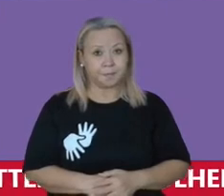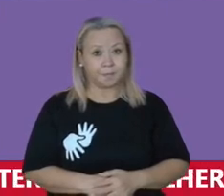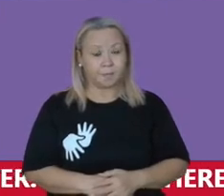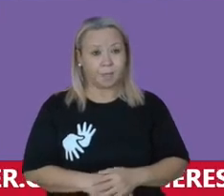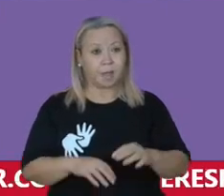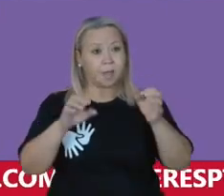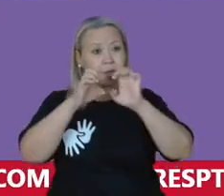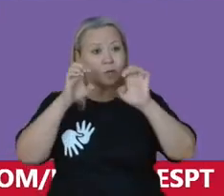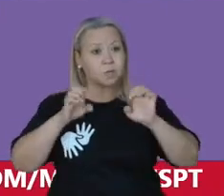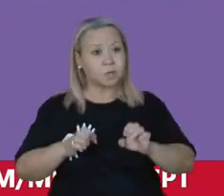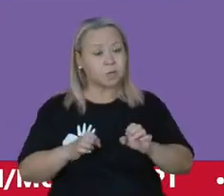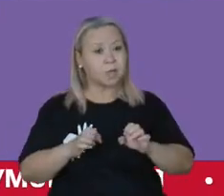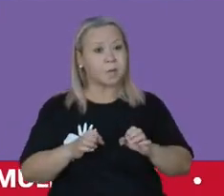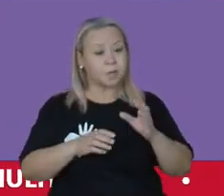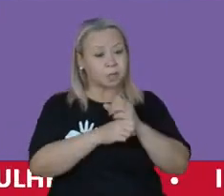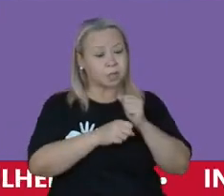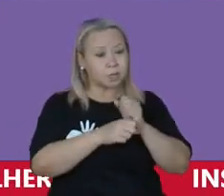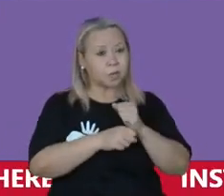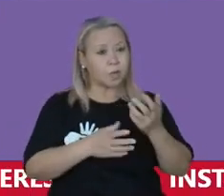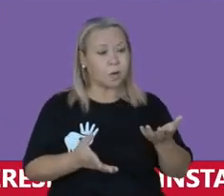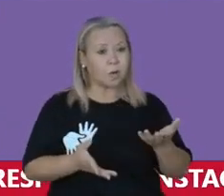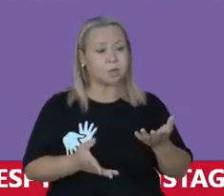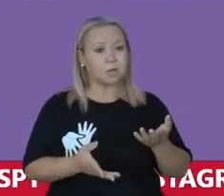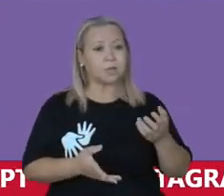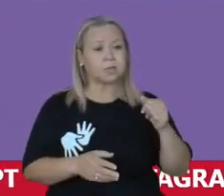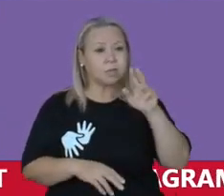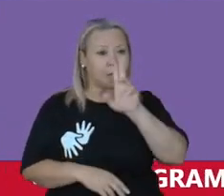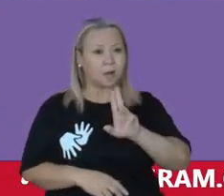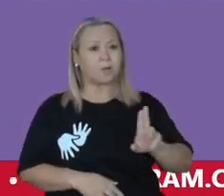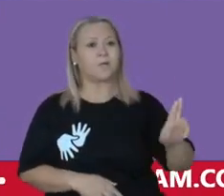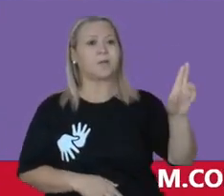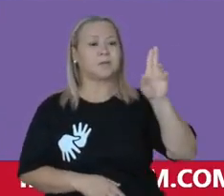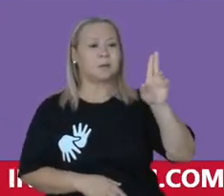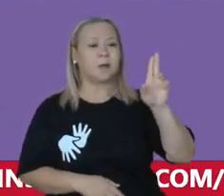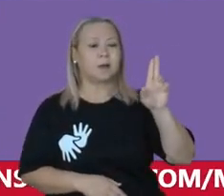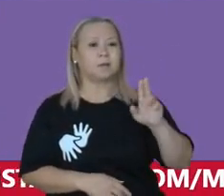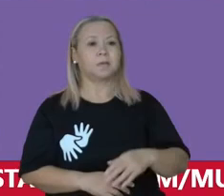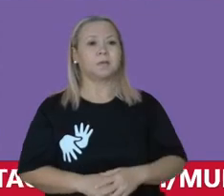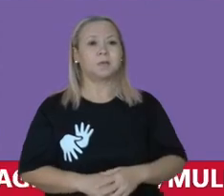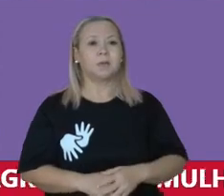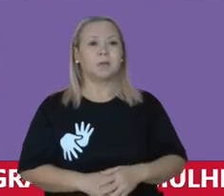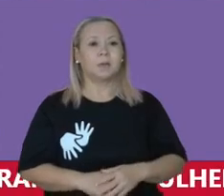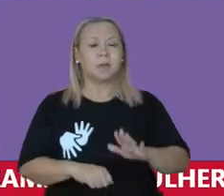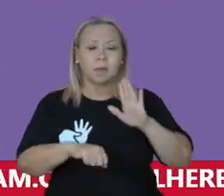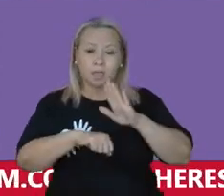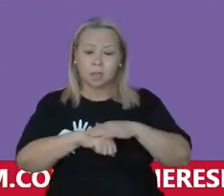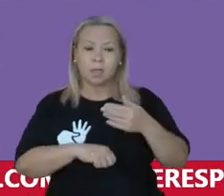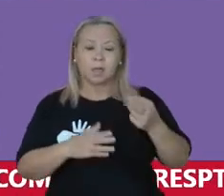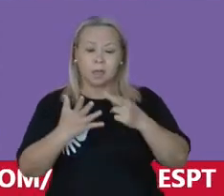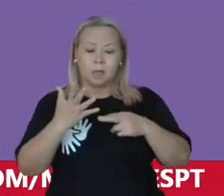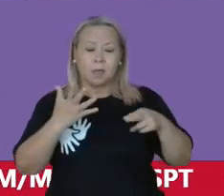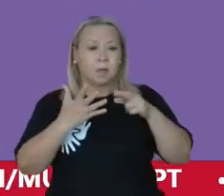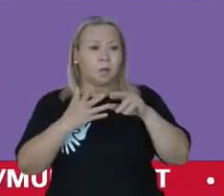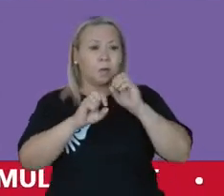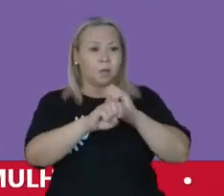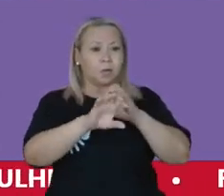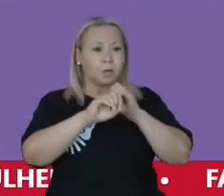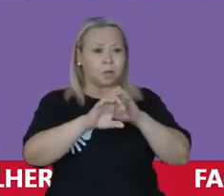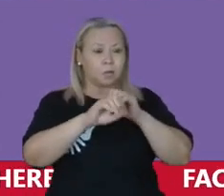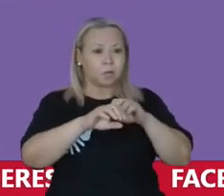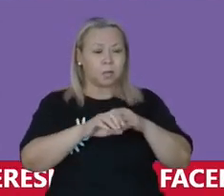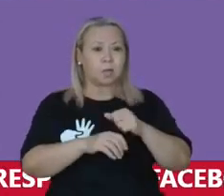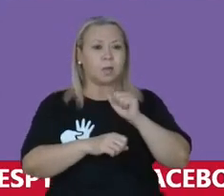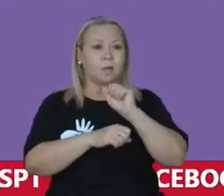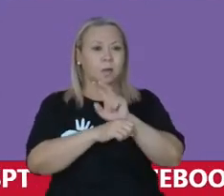do sistema de cotas nas universidades, nos próprios institutos federais, mais recursos na educação, na